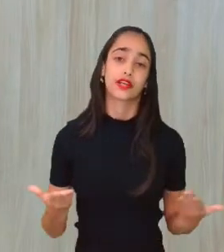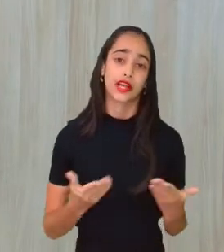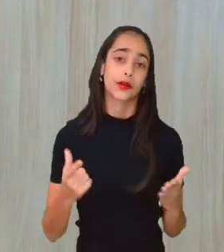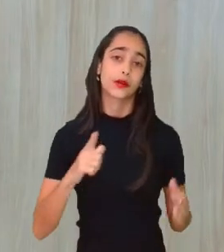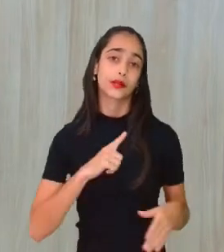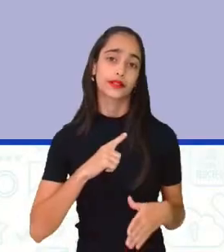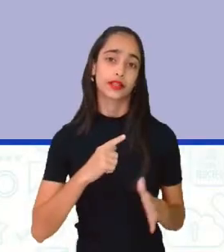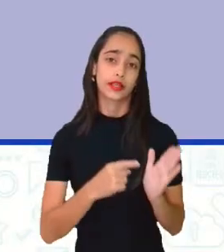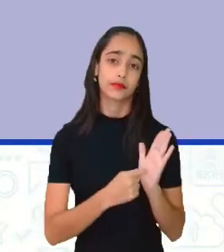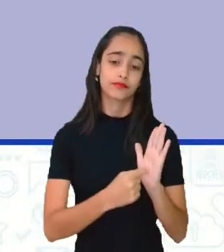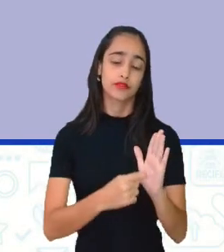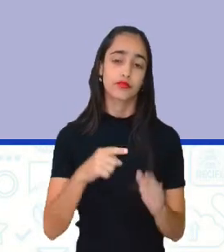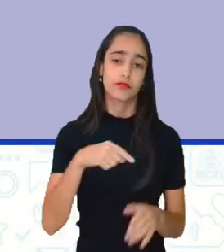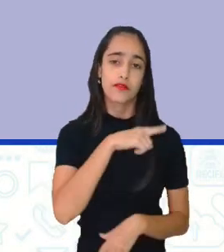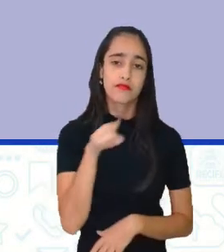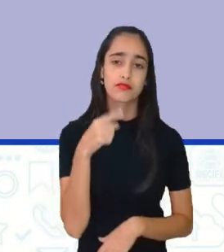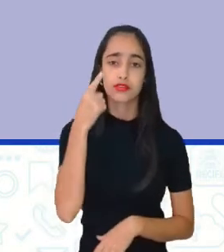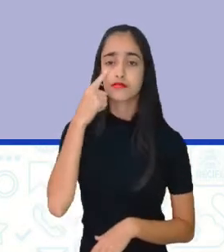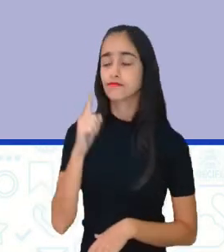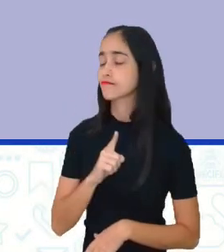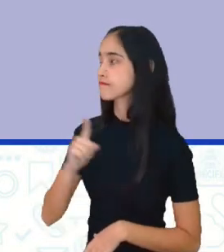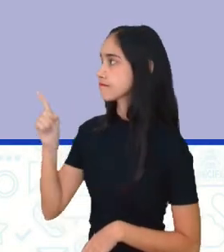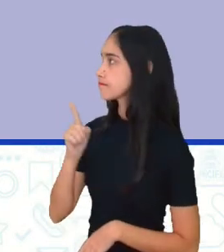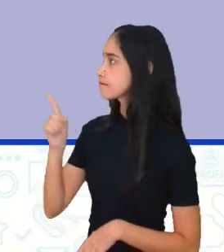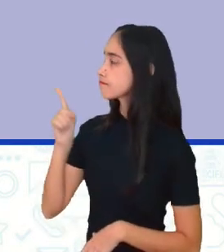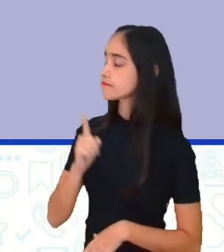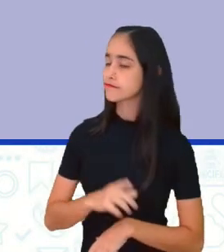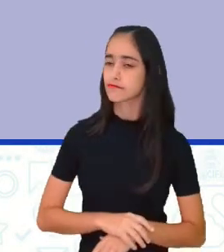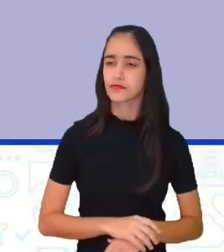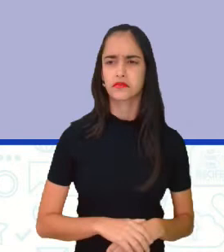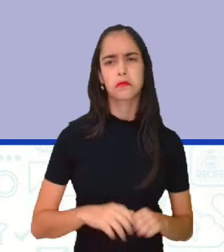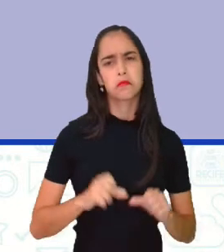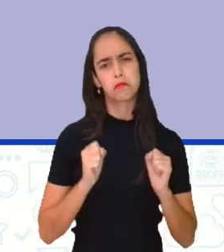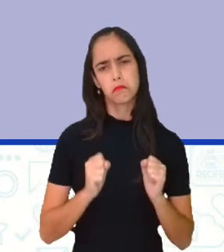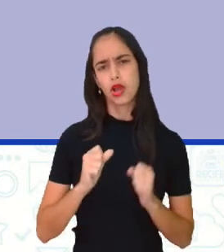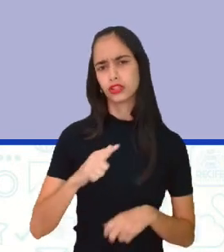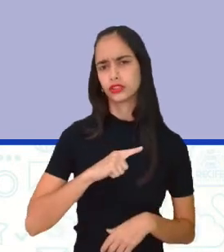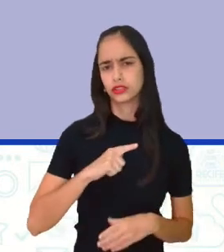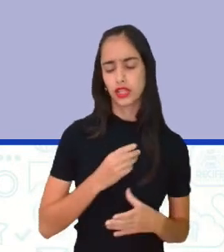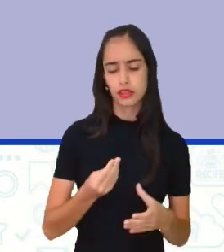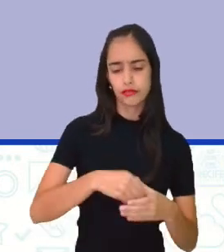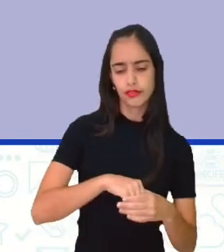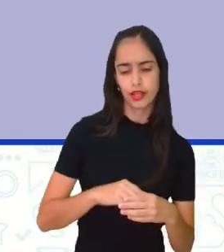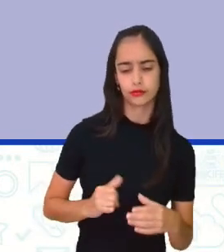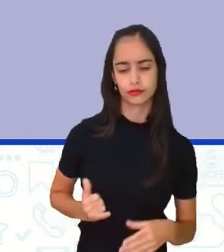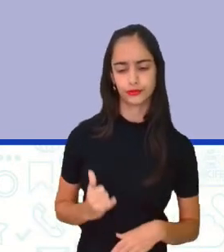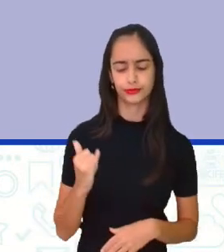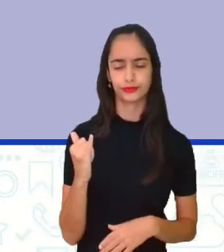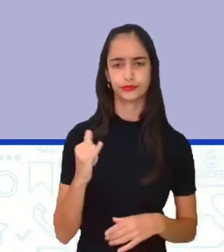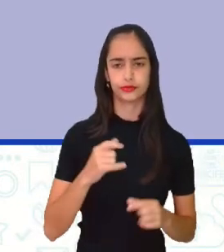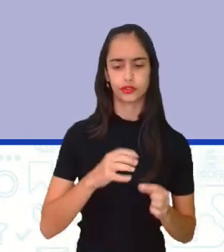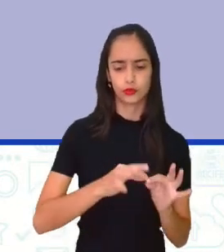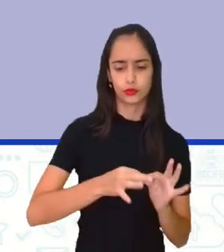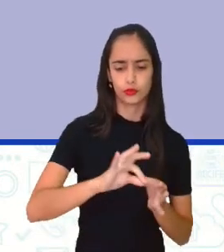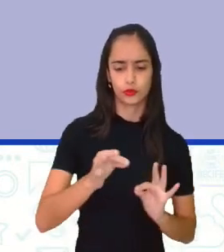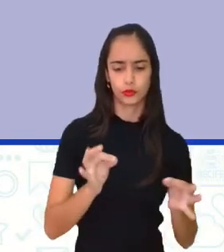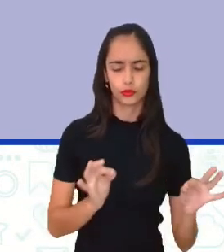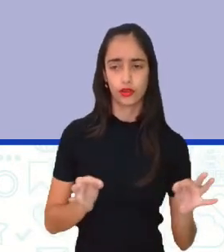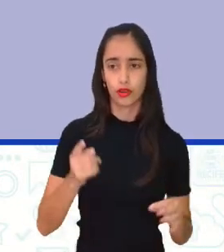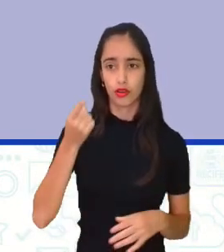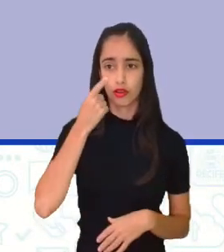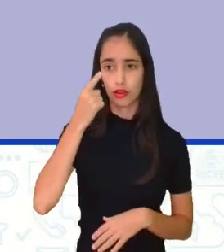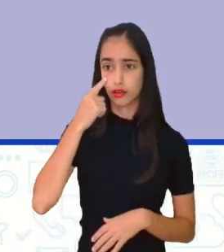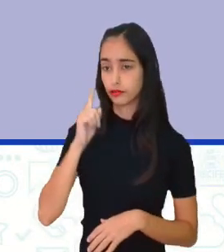esses elementos que podem existir nos circuitos elétricos. Observem aí os resistores, chaves